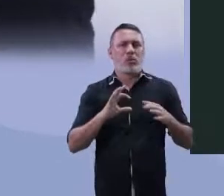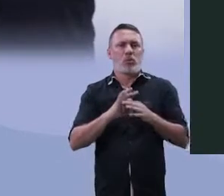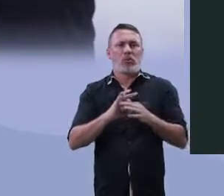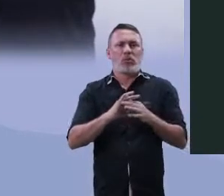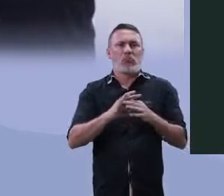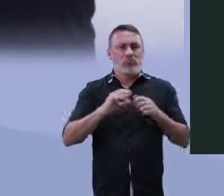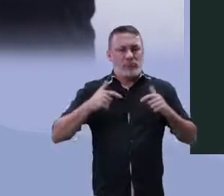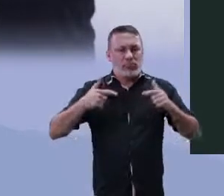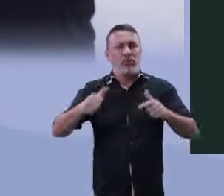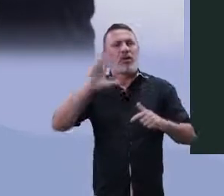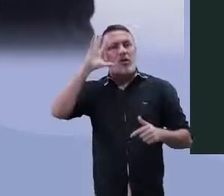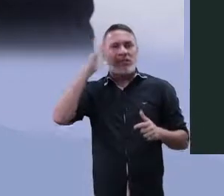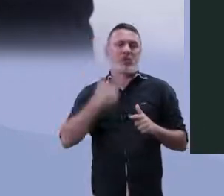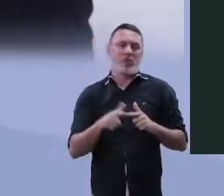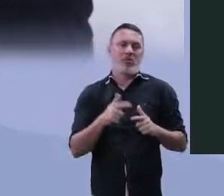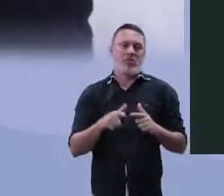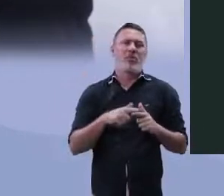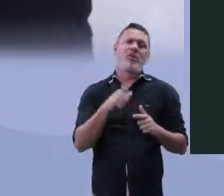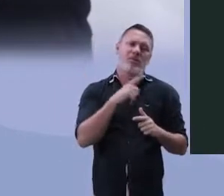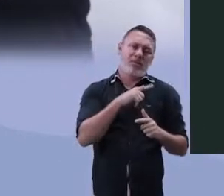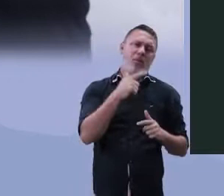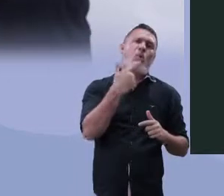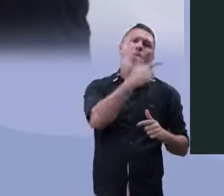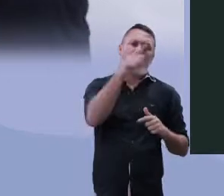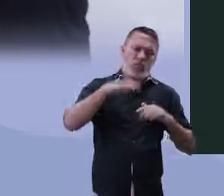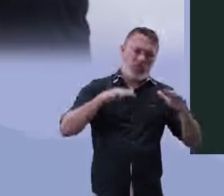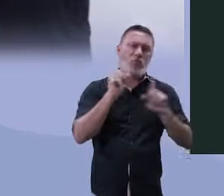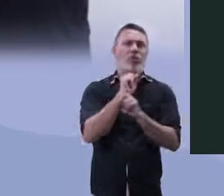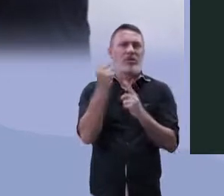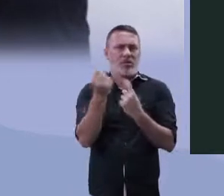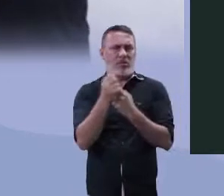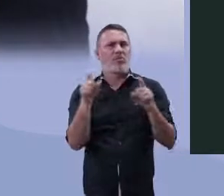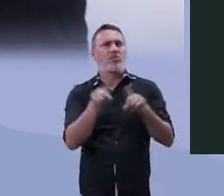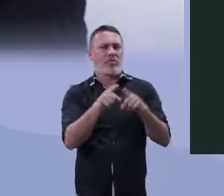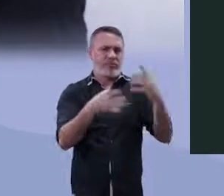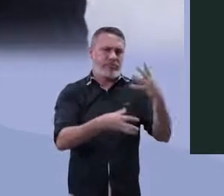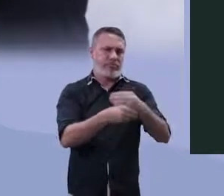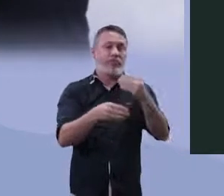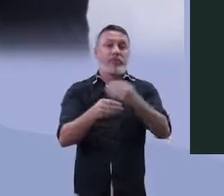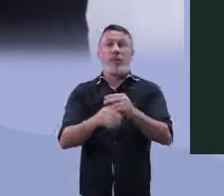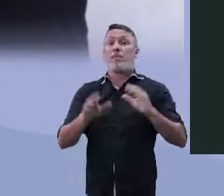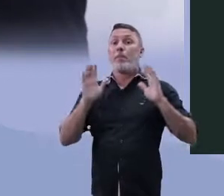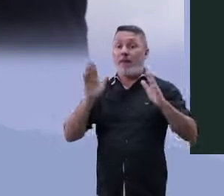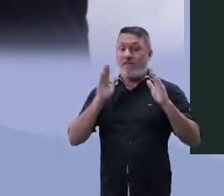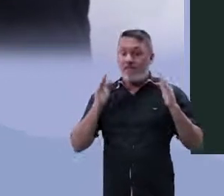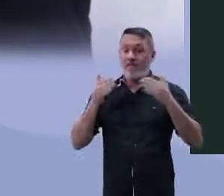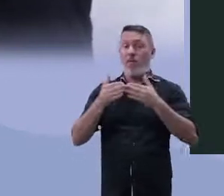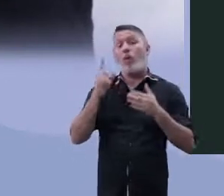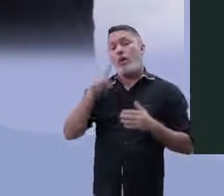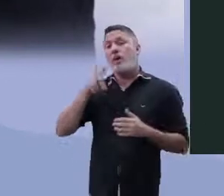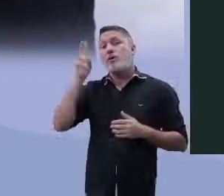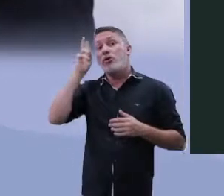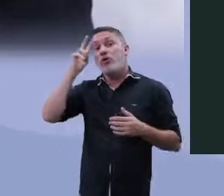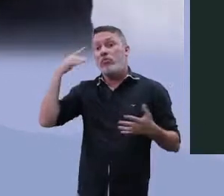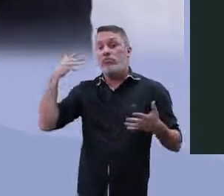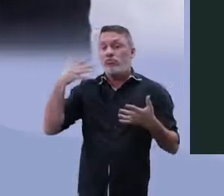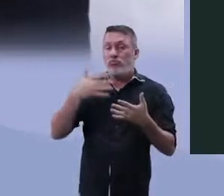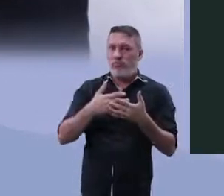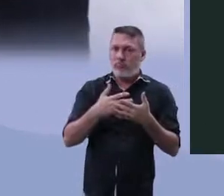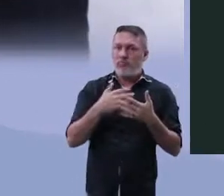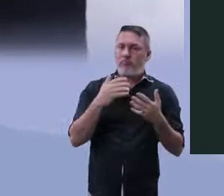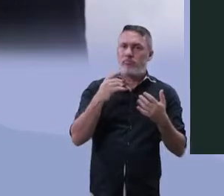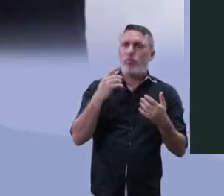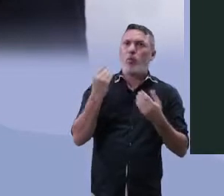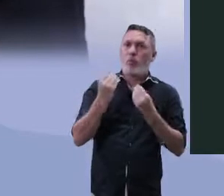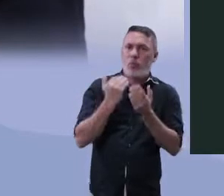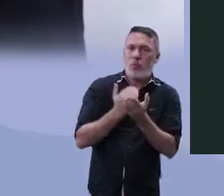a resolução desses problemas. Isso se aplica a outros movimentos sociais, certo? Mas como a gente está falando um pouco de história, ou seja, o